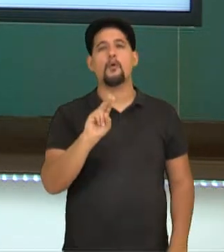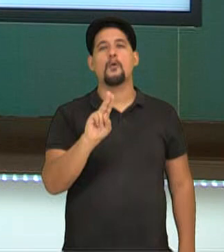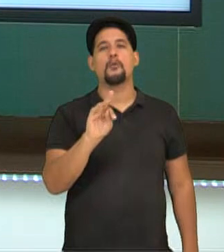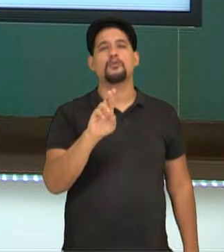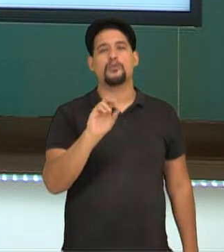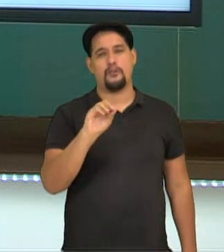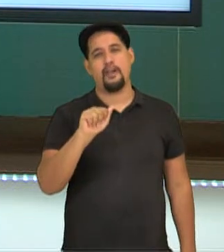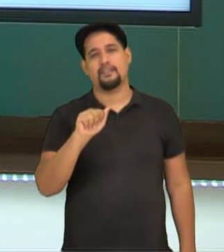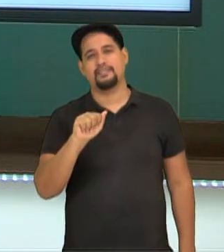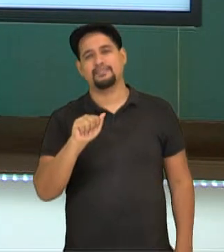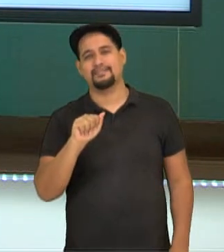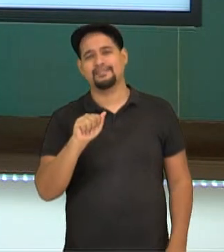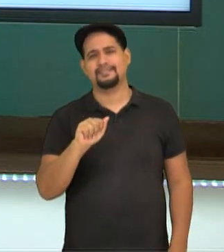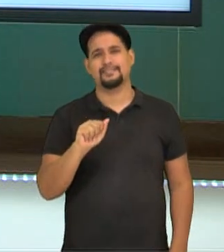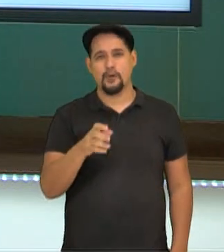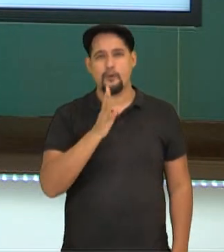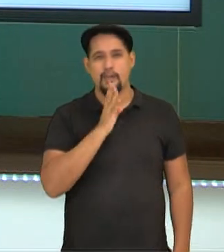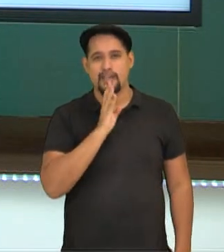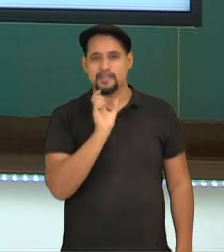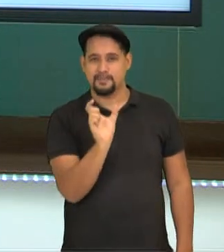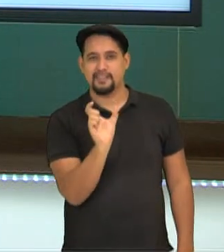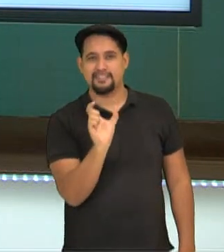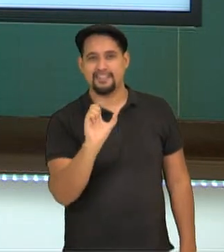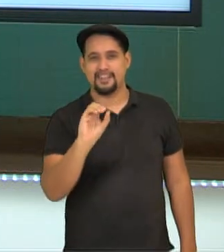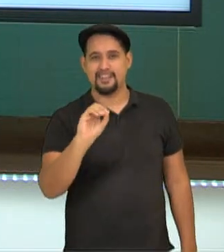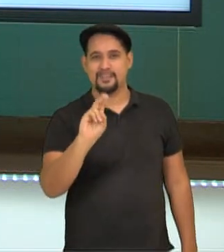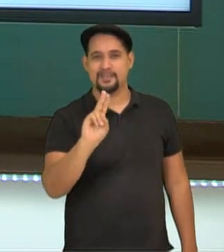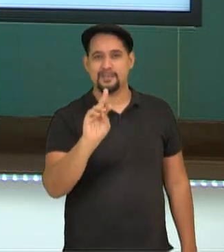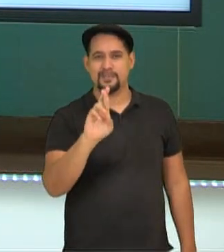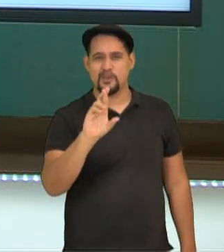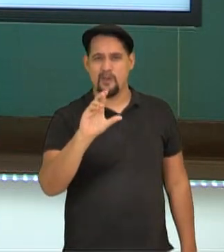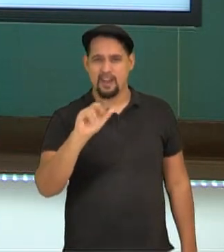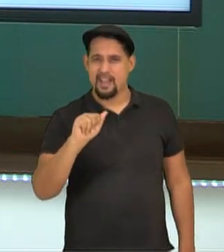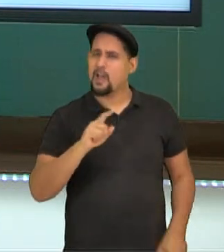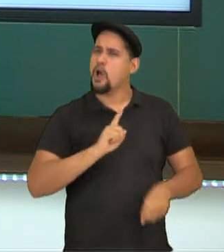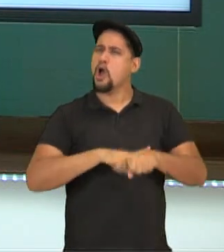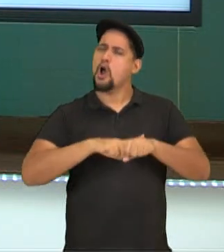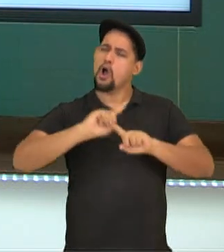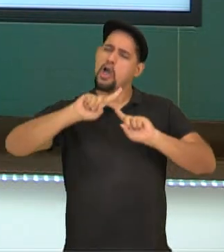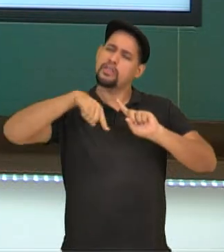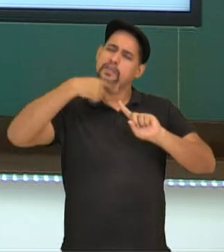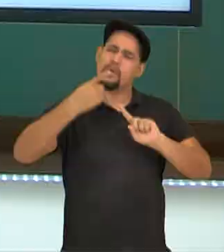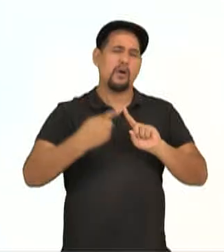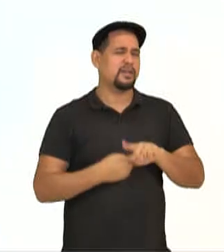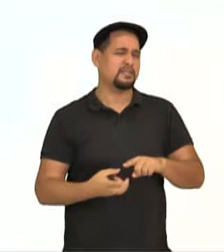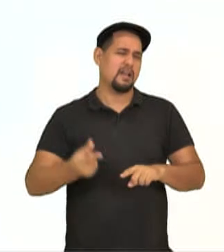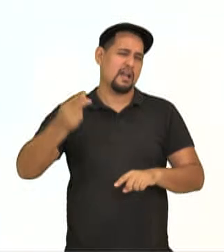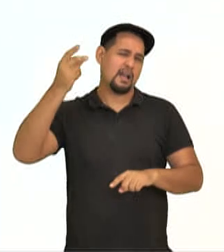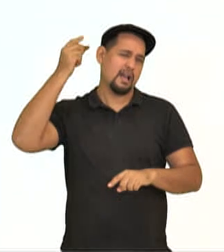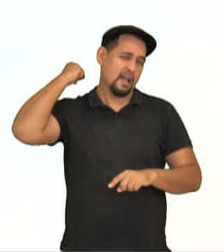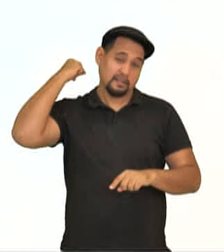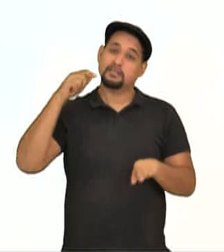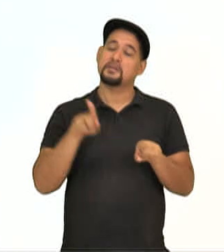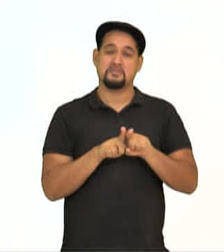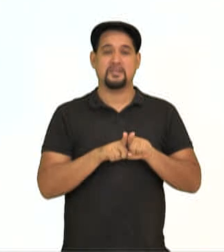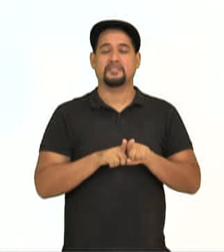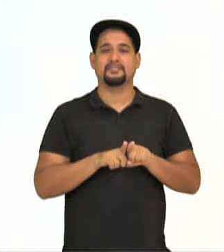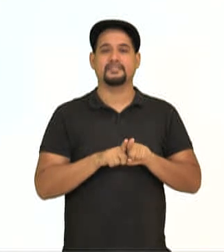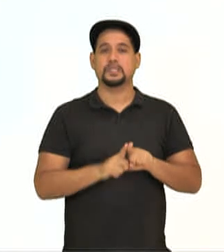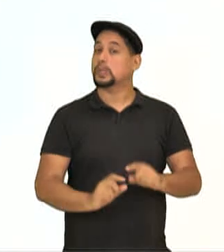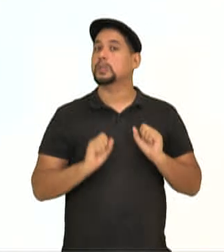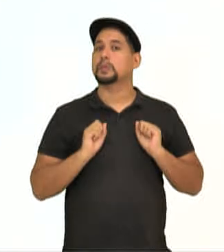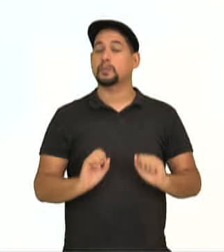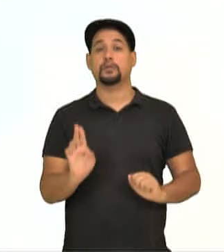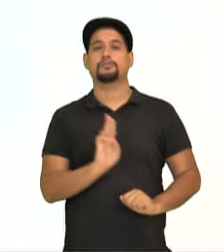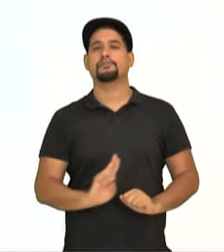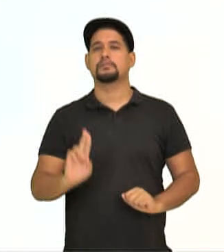nesse advérbio, outrora, de outra hora, outro momento, antigamente. Podemos fazer